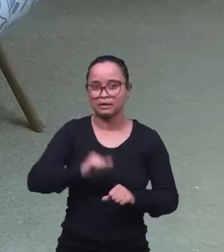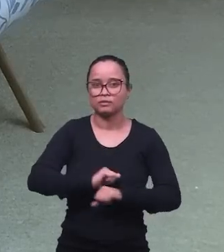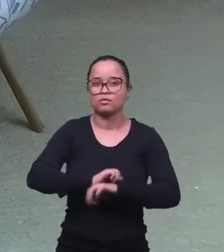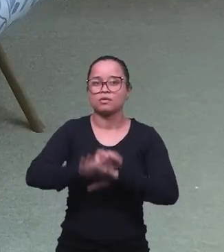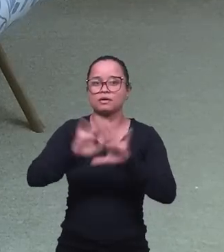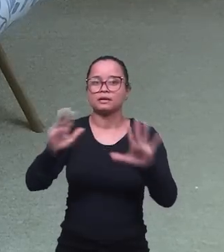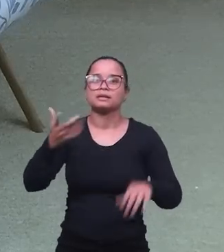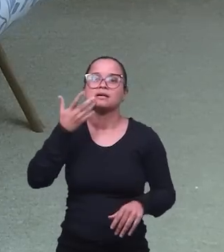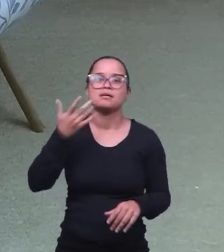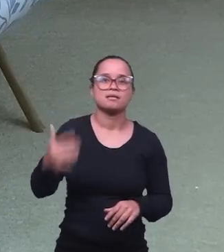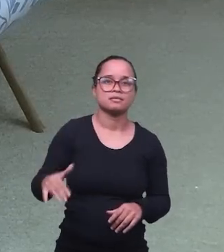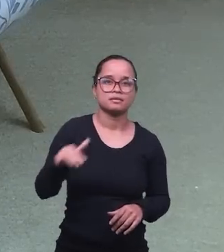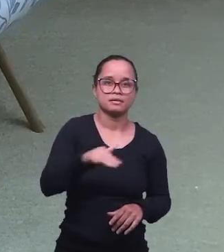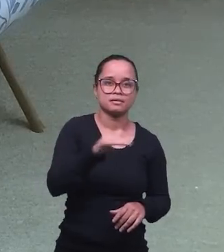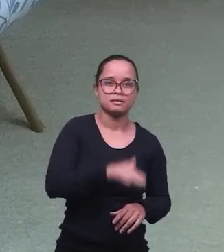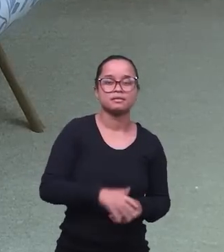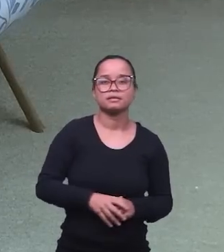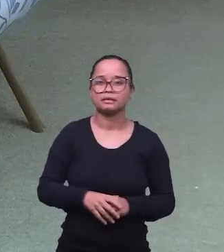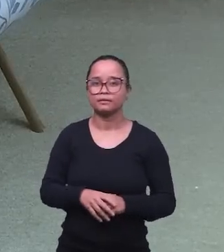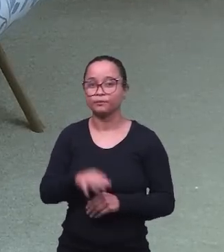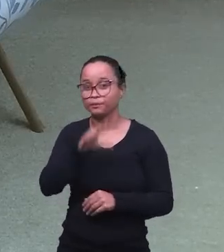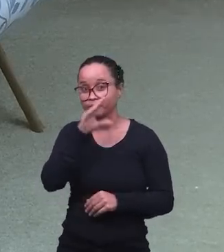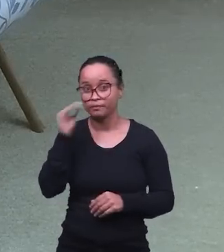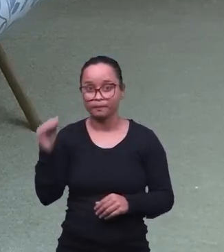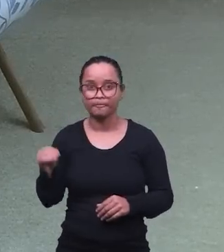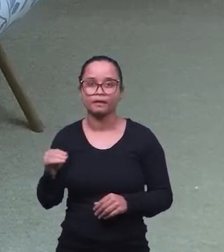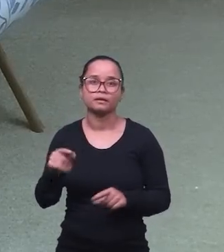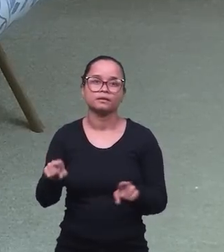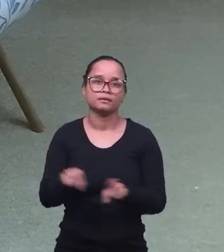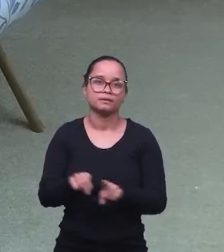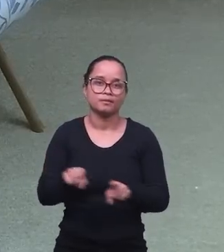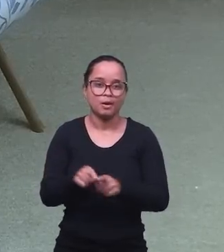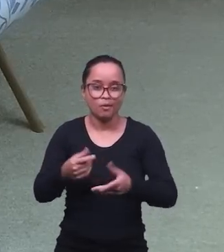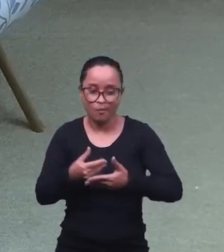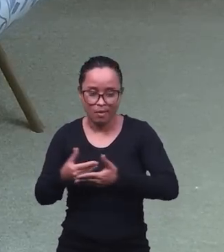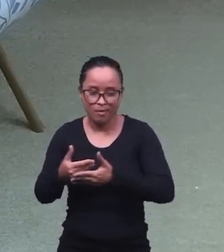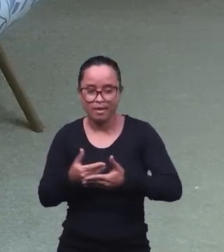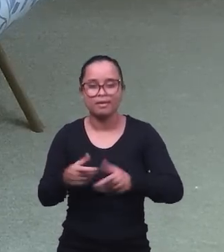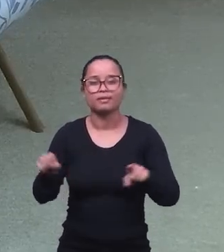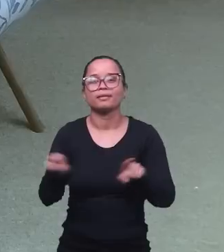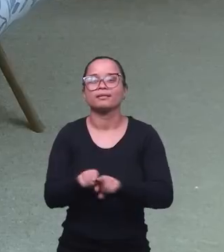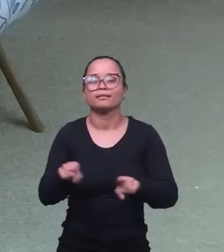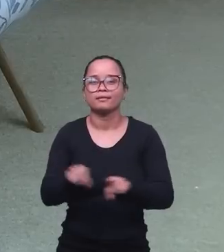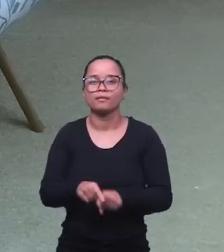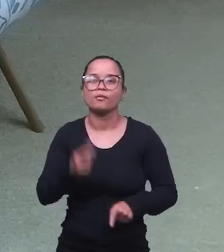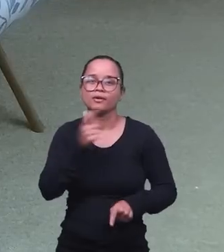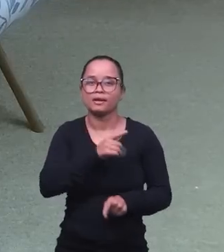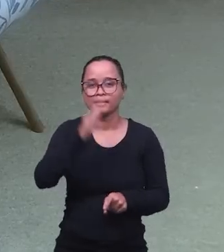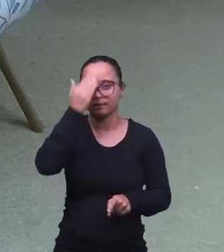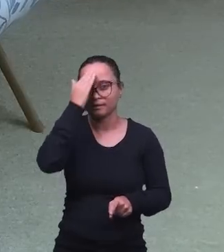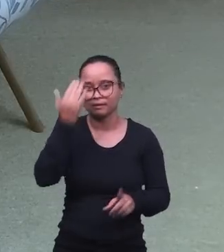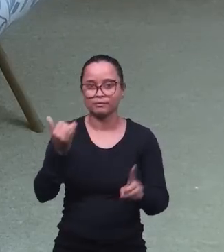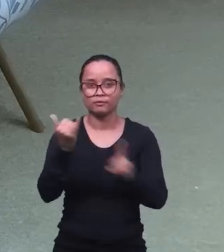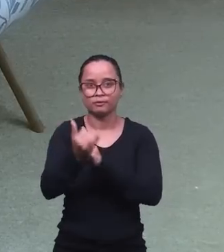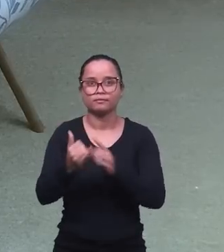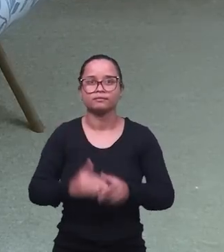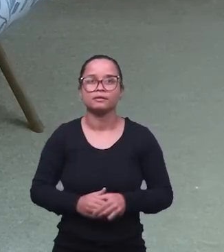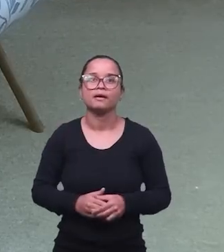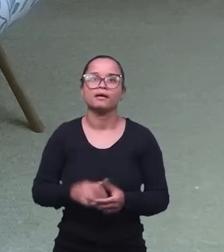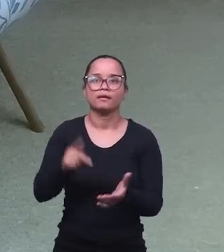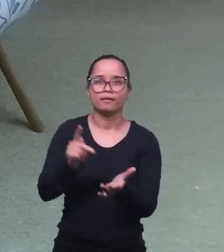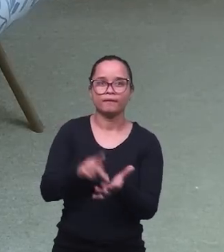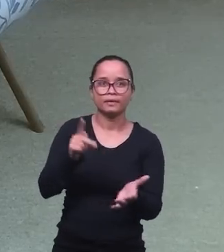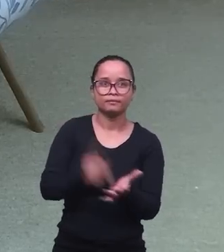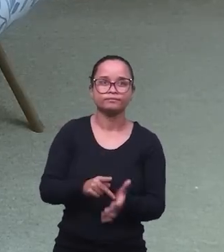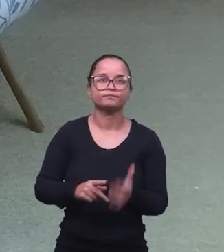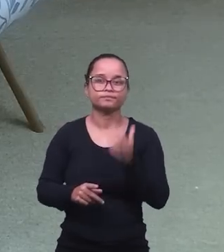né, das nossas crianças, intermediários, adolescentes, até os pequenininhos, né? Os bebezinhos já conseguem compreender esse entendimento profético.